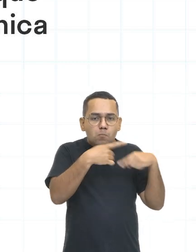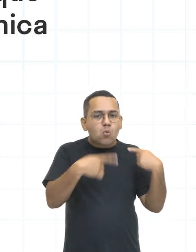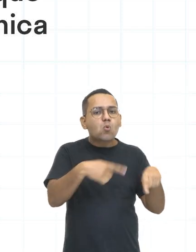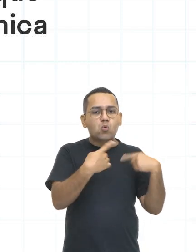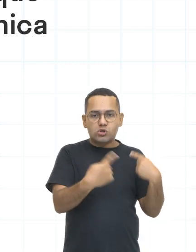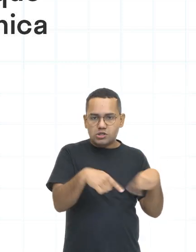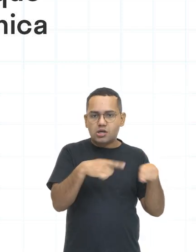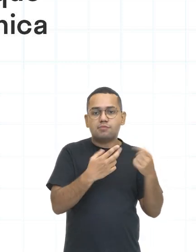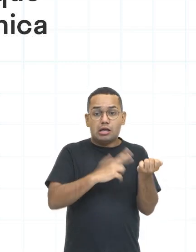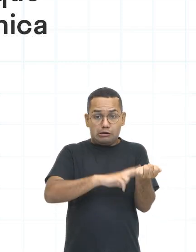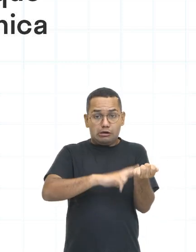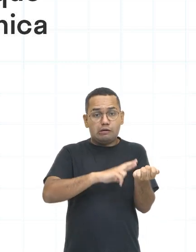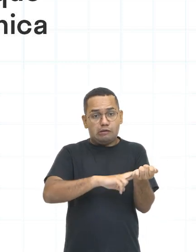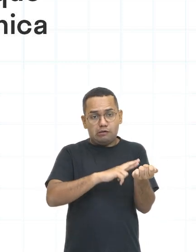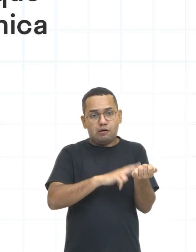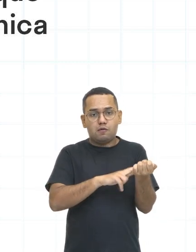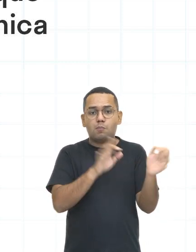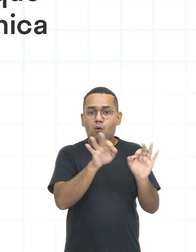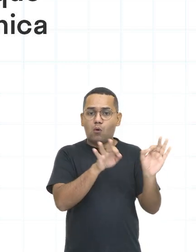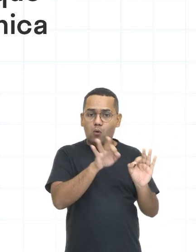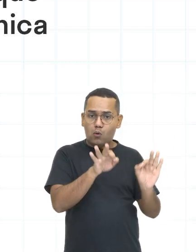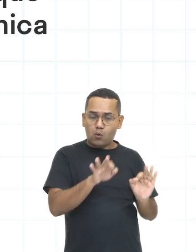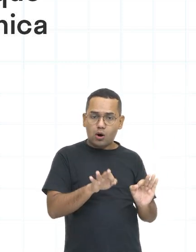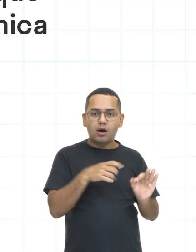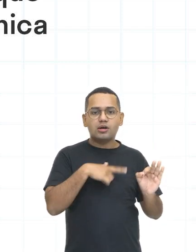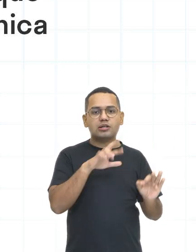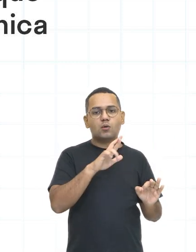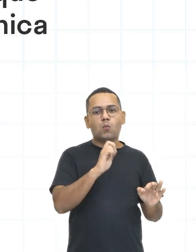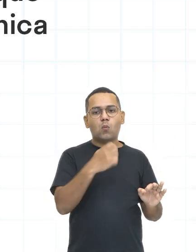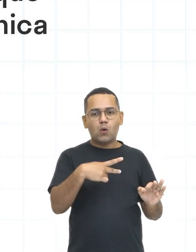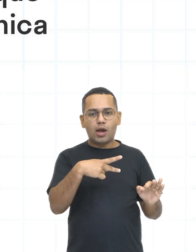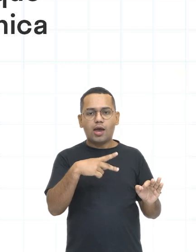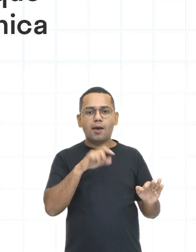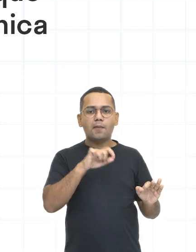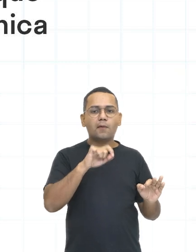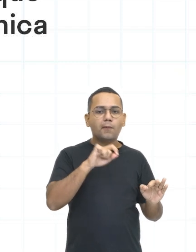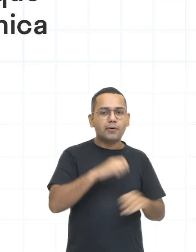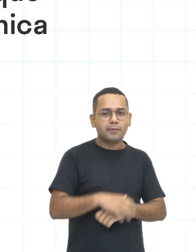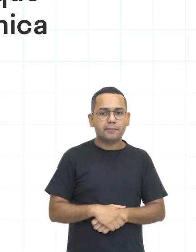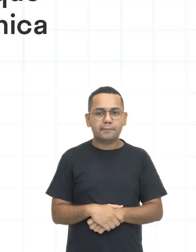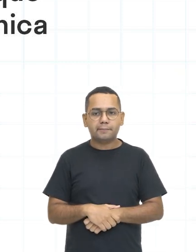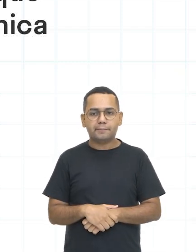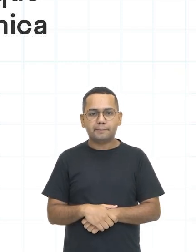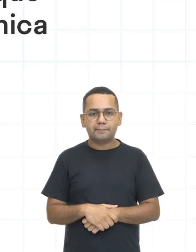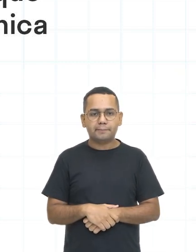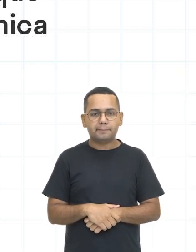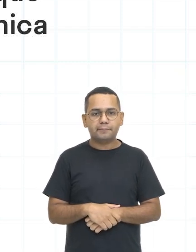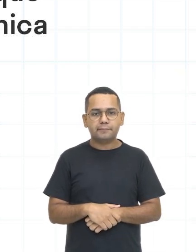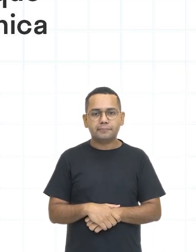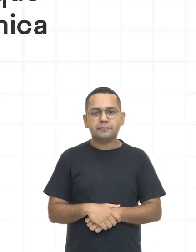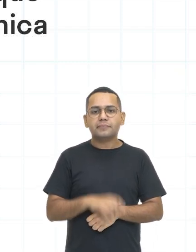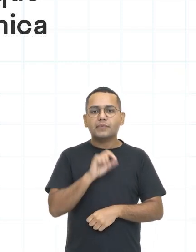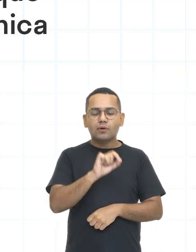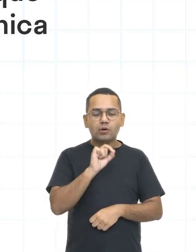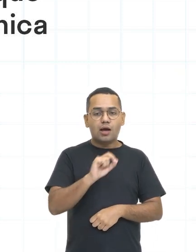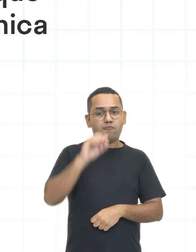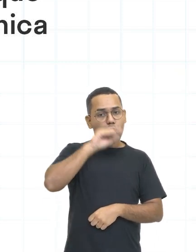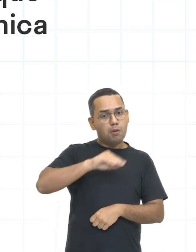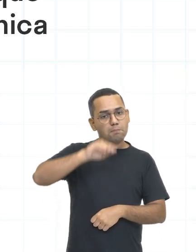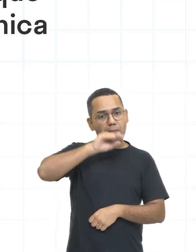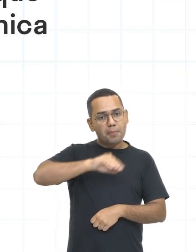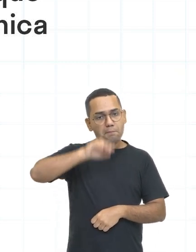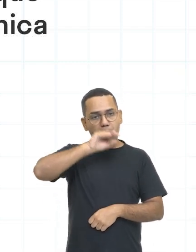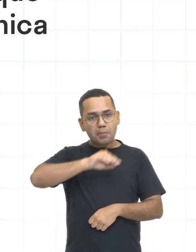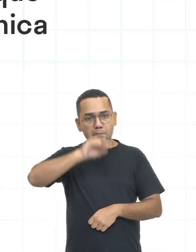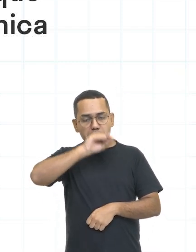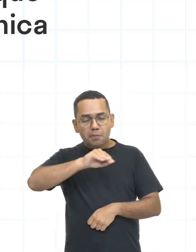rítmica, estilizada, que comumente acompanha o rap em uma fala rítmica e rimada